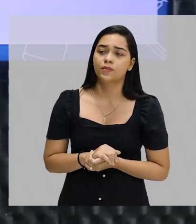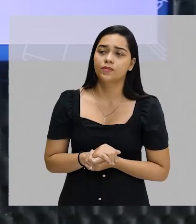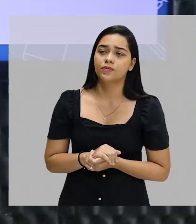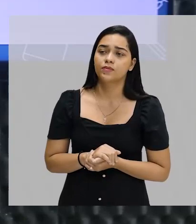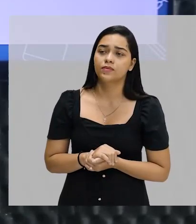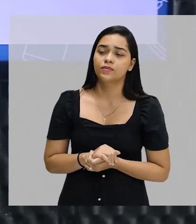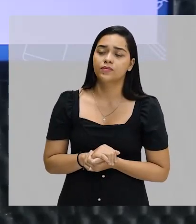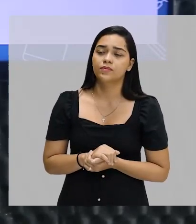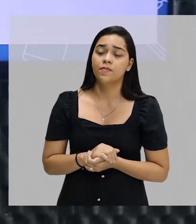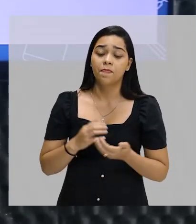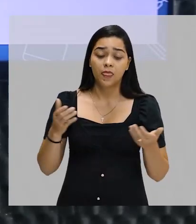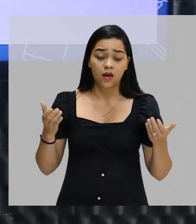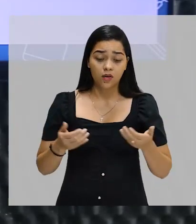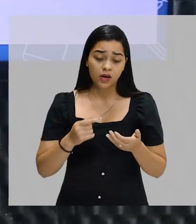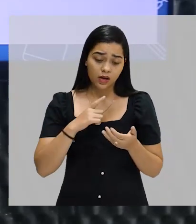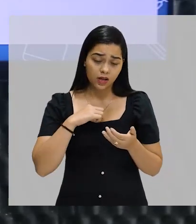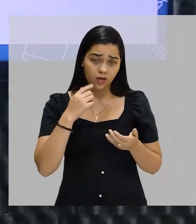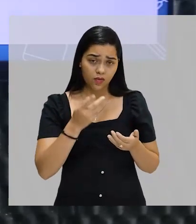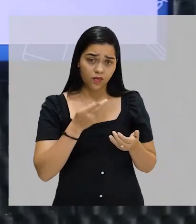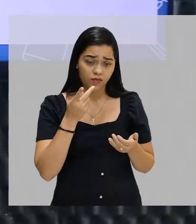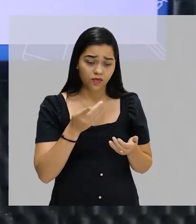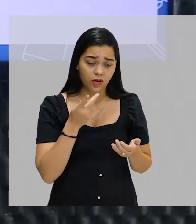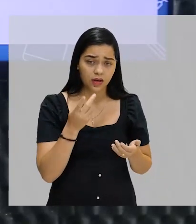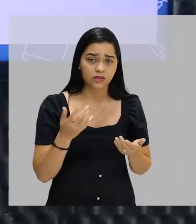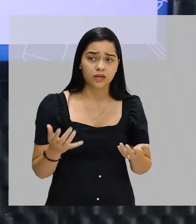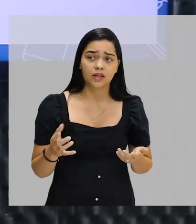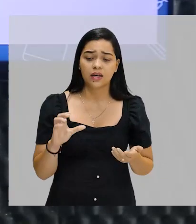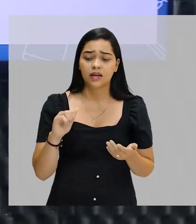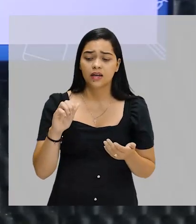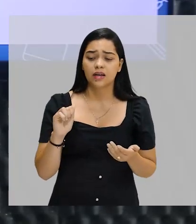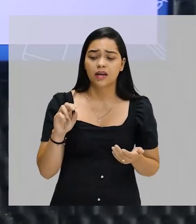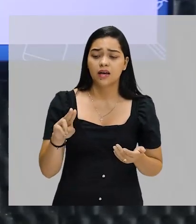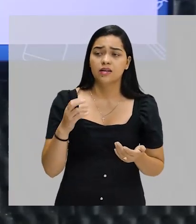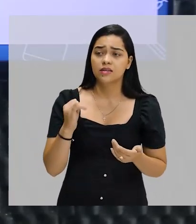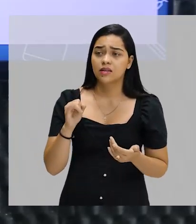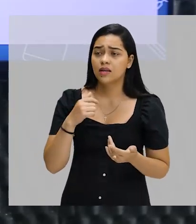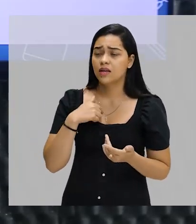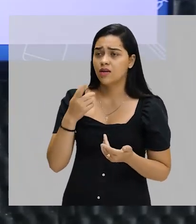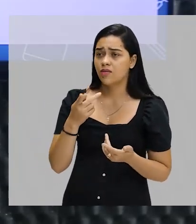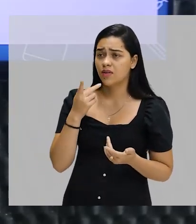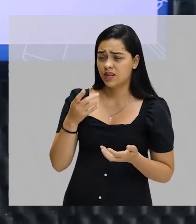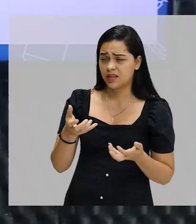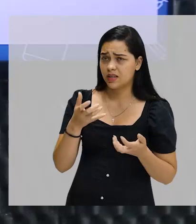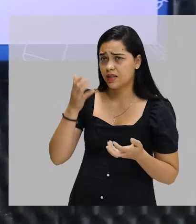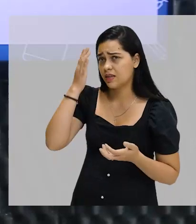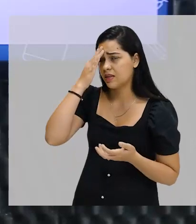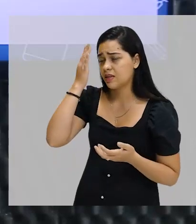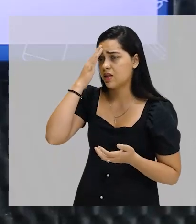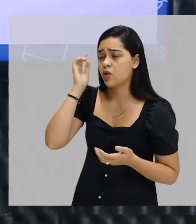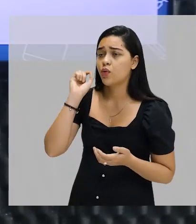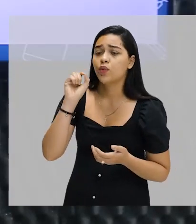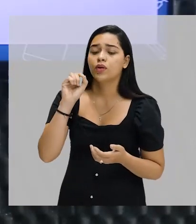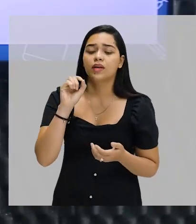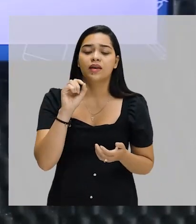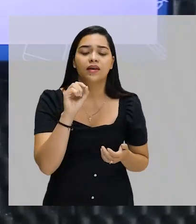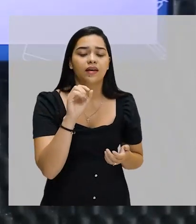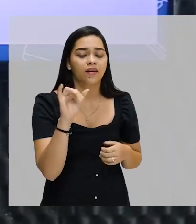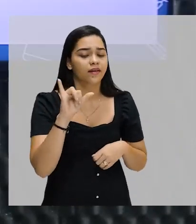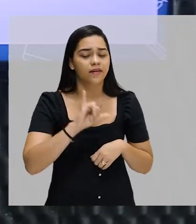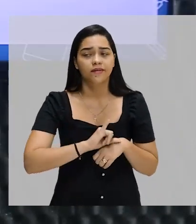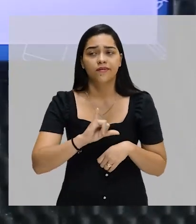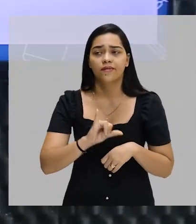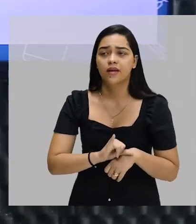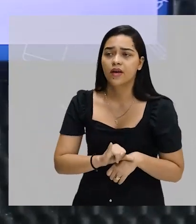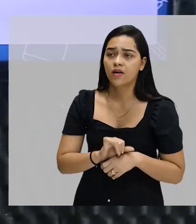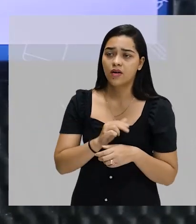Instrumento. Agora, quando eu digo, Cacau, e se eu quiser entender o que é com o ferro,